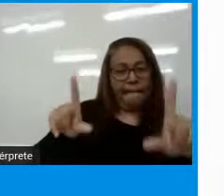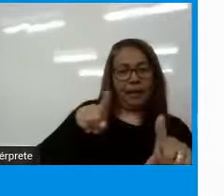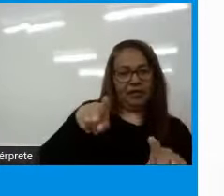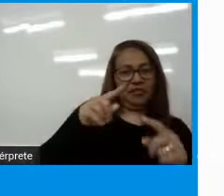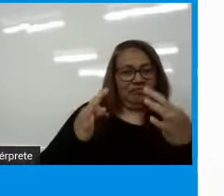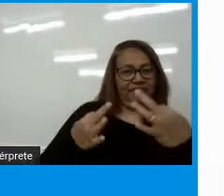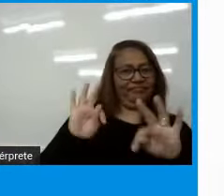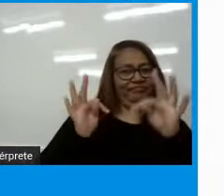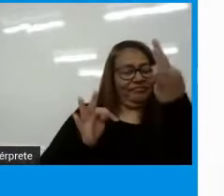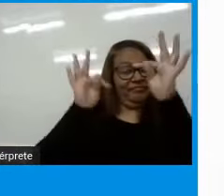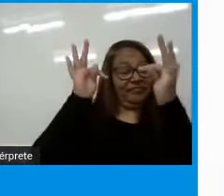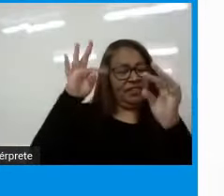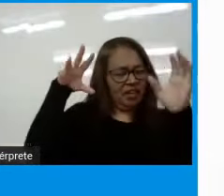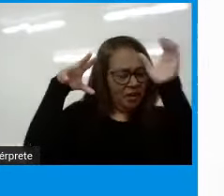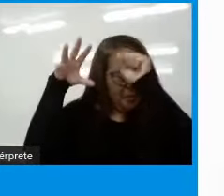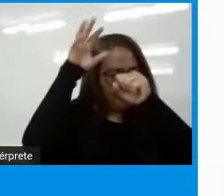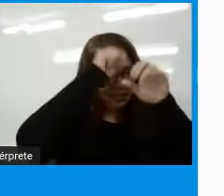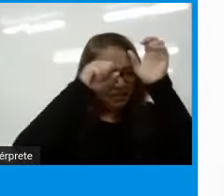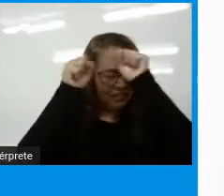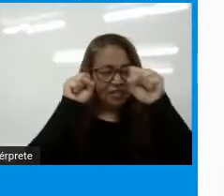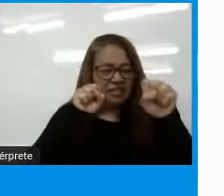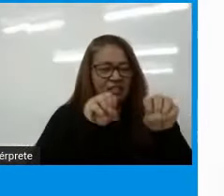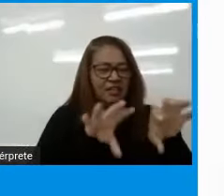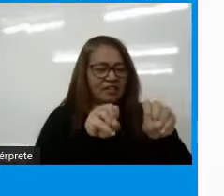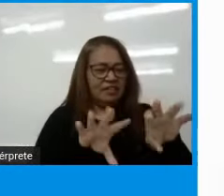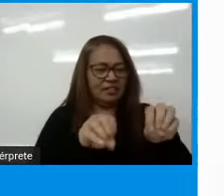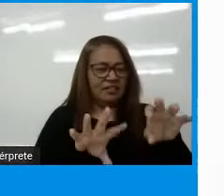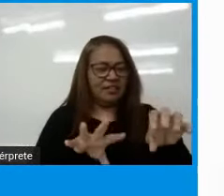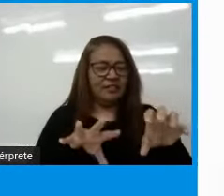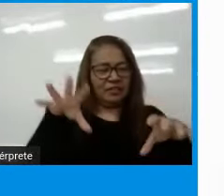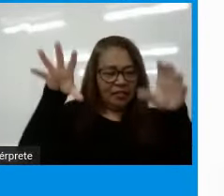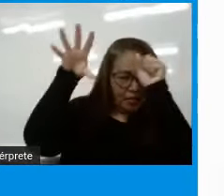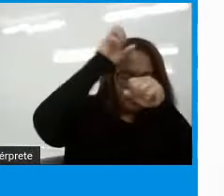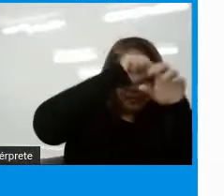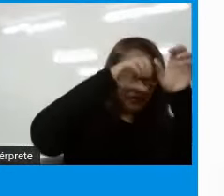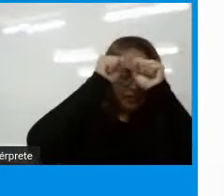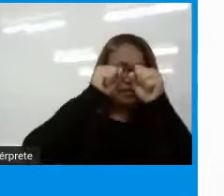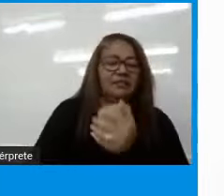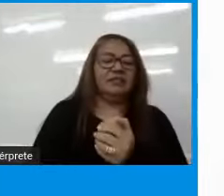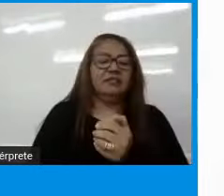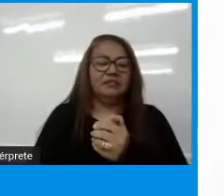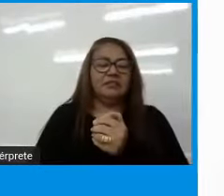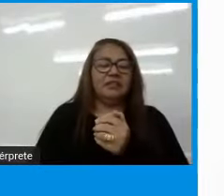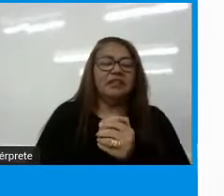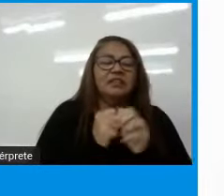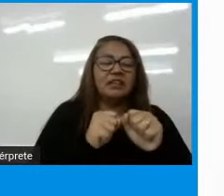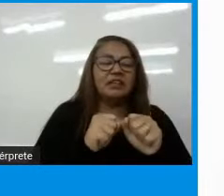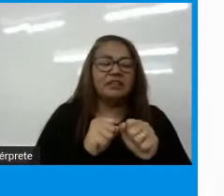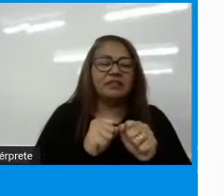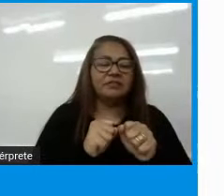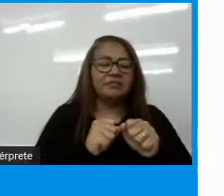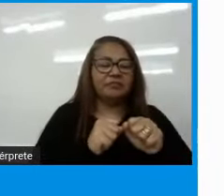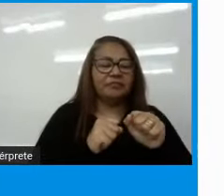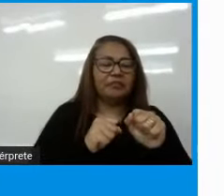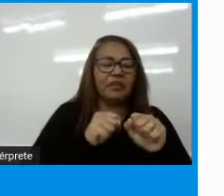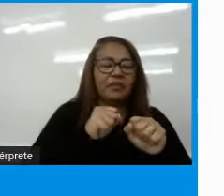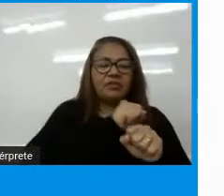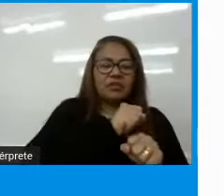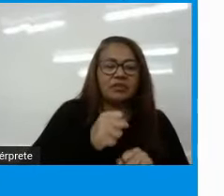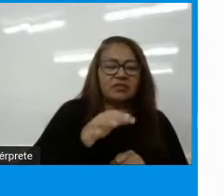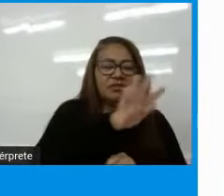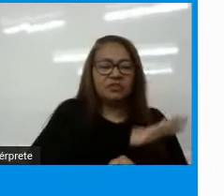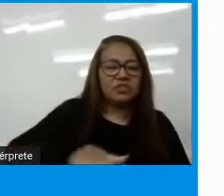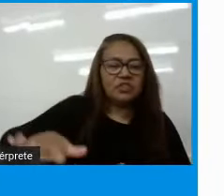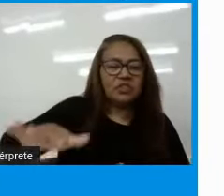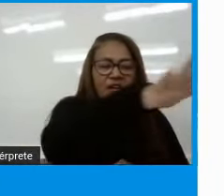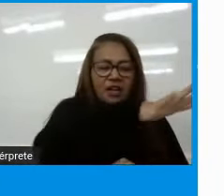de aprendizagem, de ensino-aprendizagem, ela seja padronizada. E por falar em plataforma, a